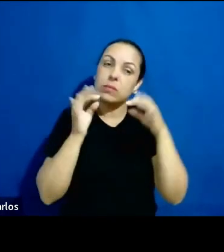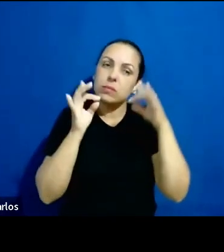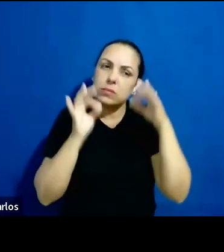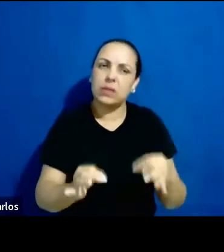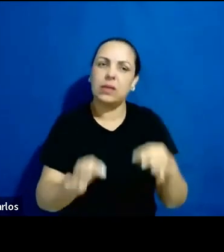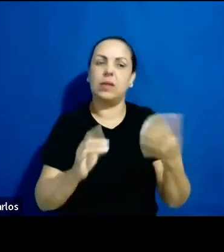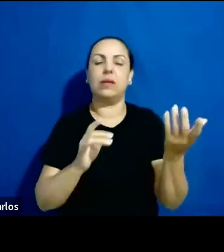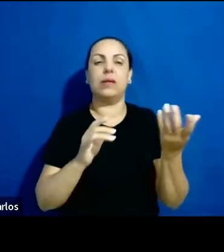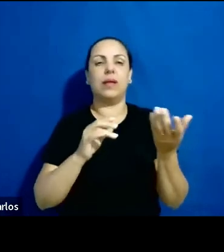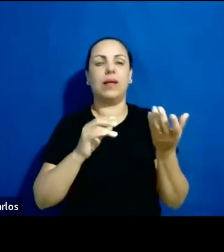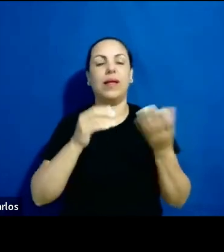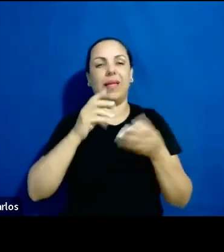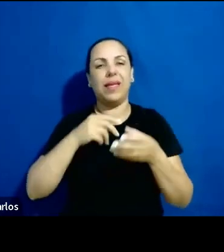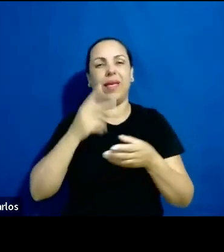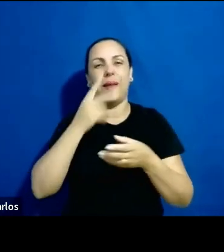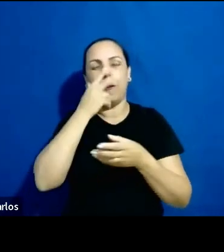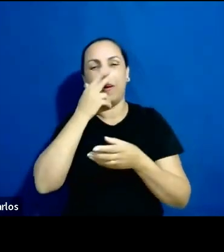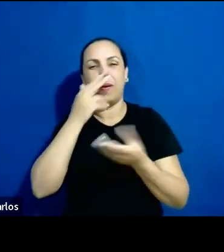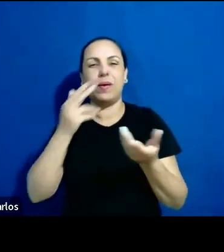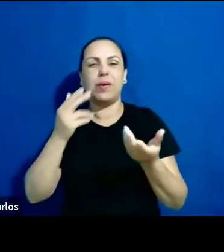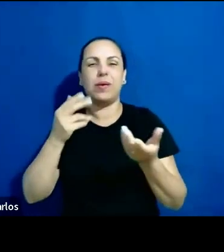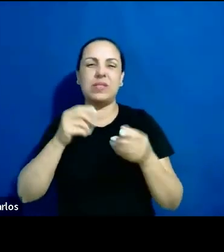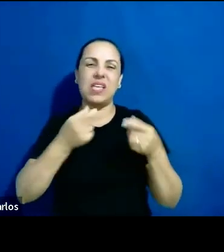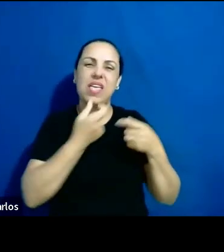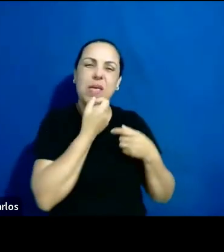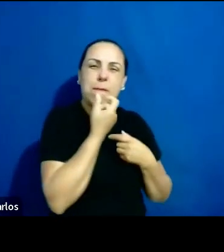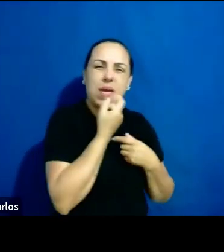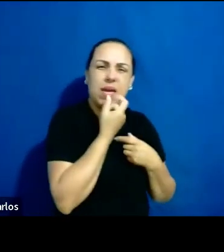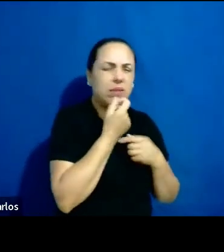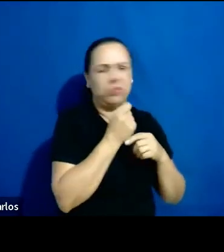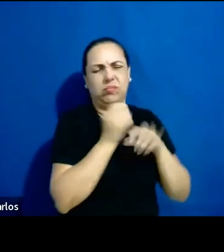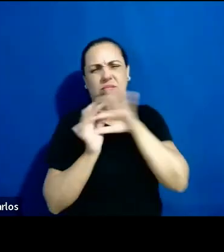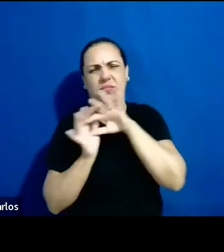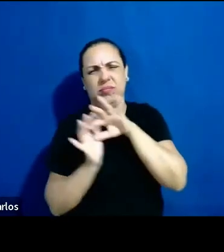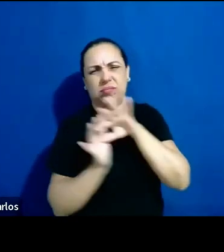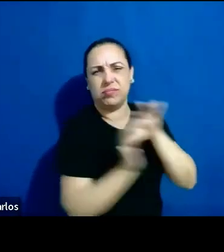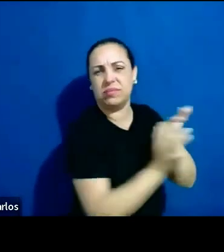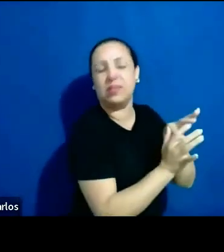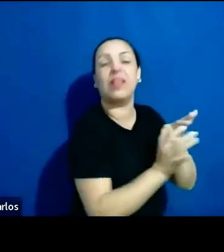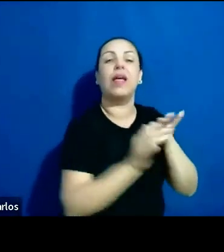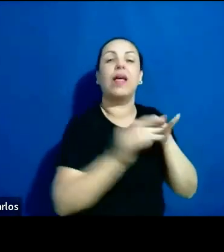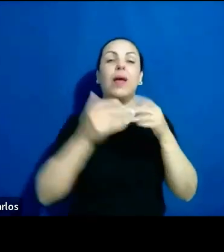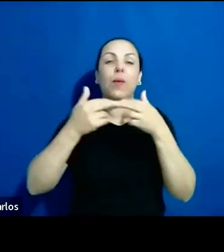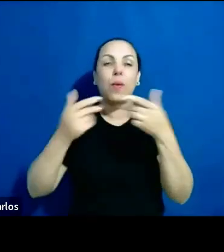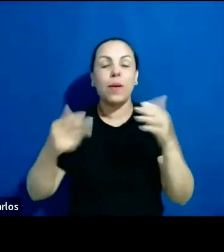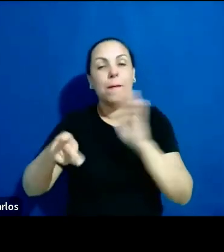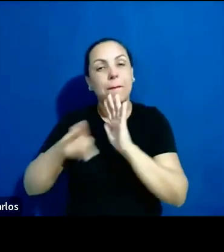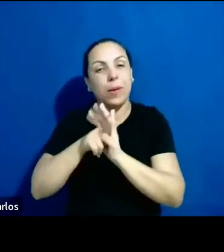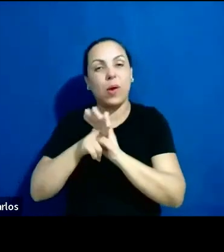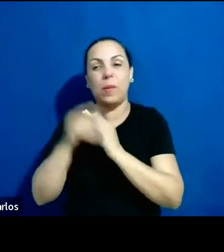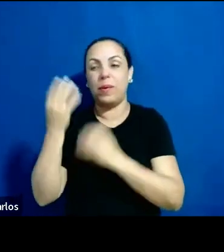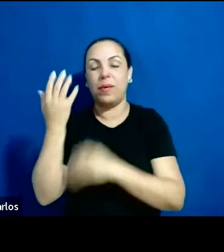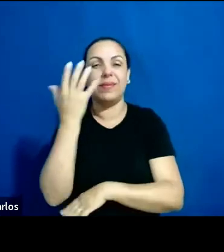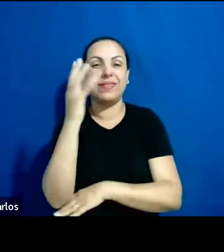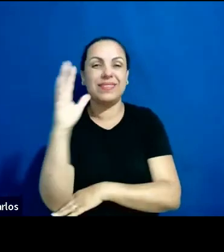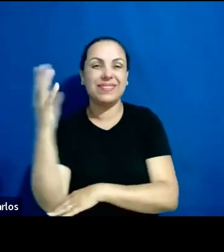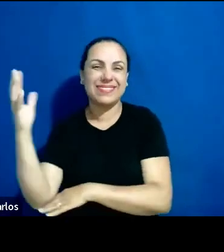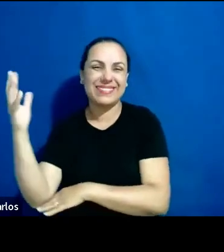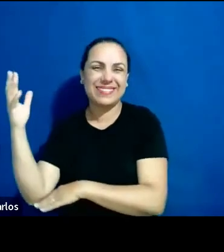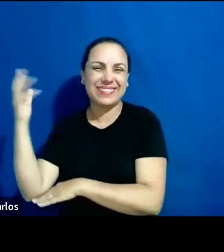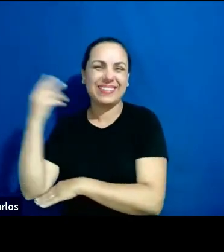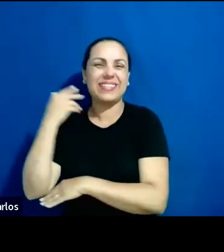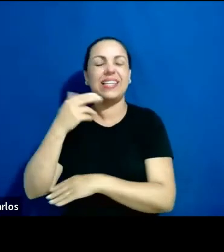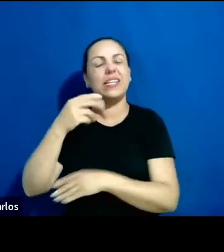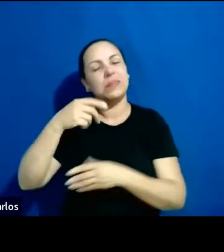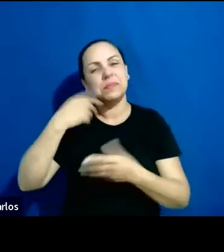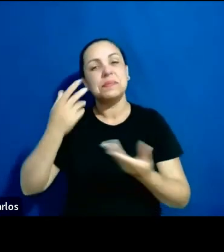droga, nada de coisas sintéticas, mas naturais. Conheça o seu tipo sanguíneo. Tem gente que